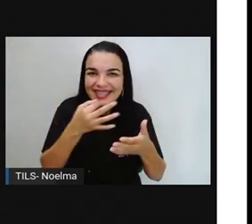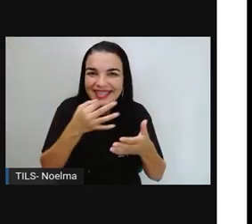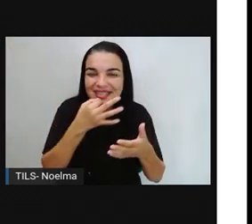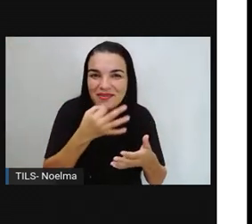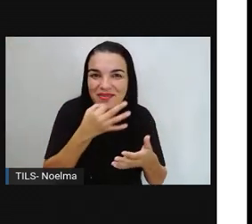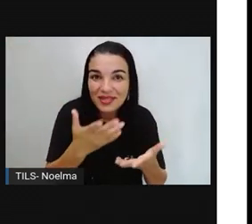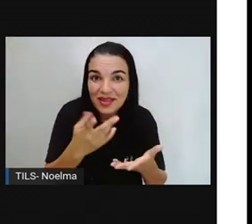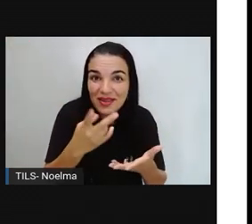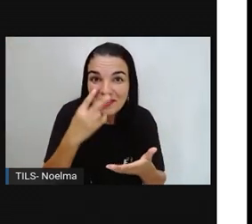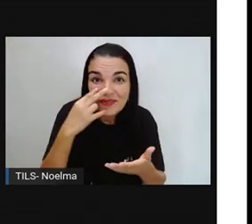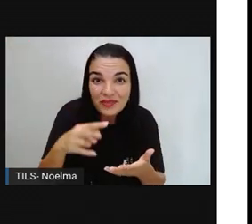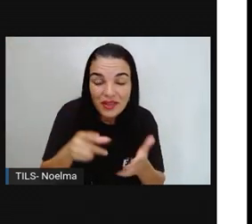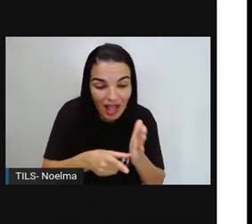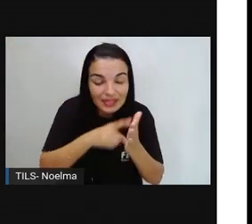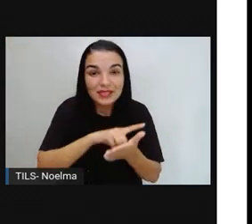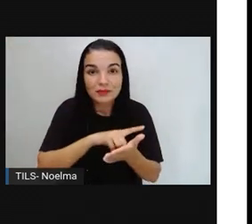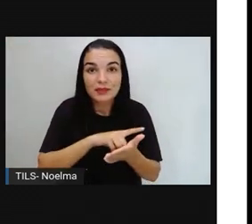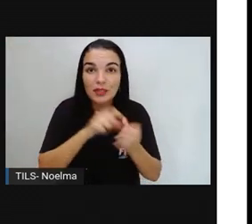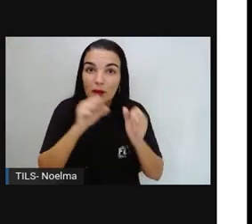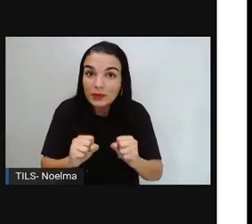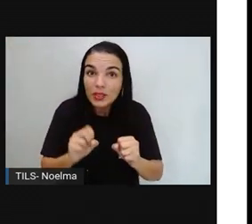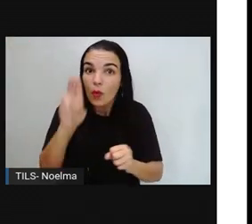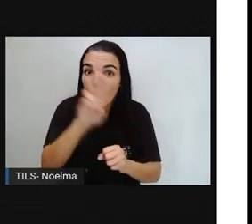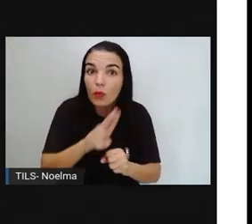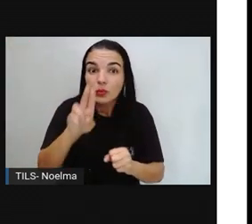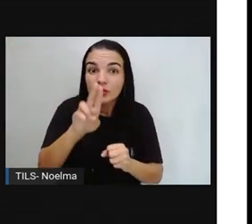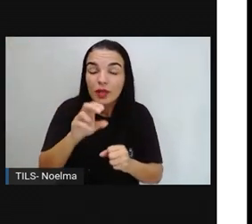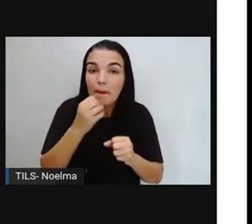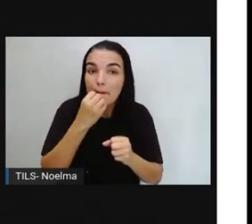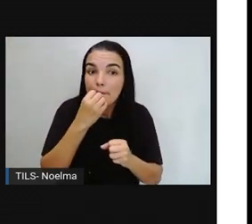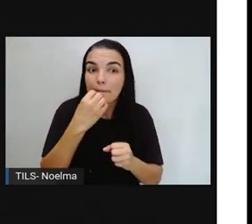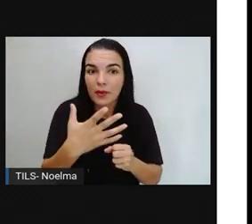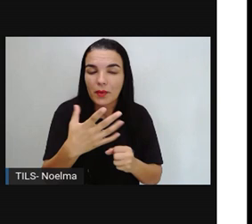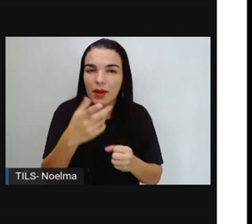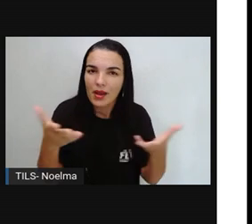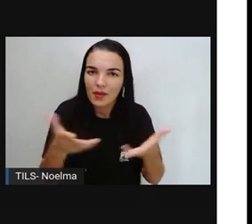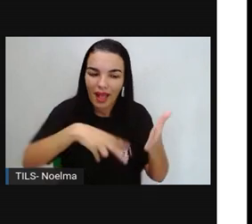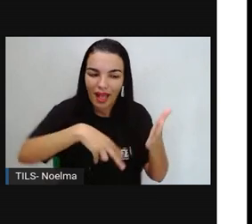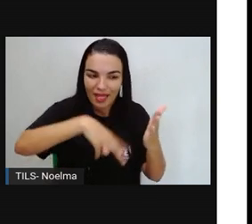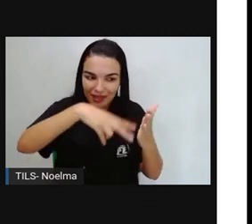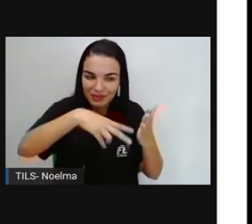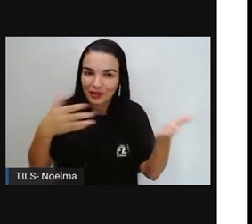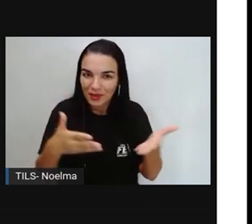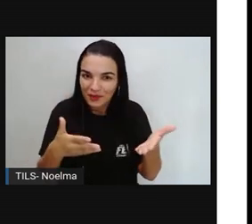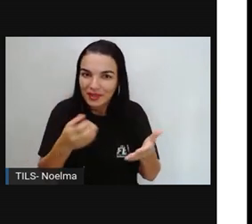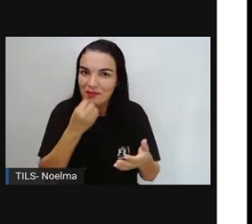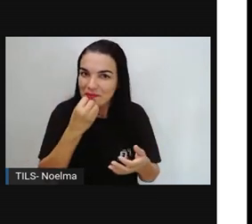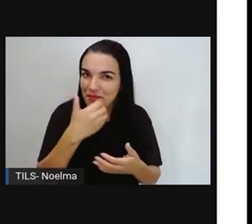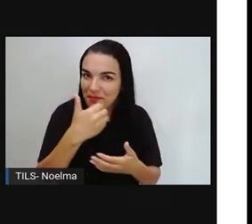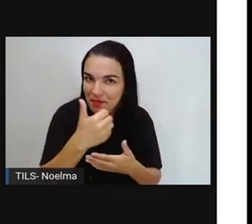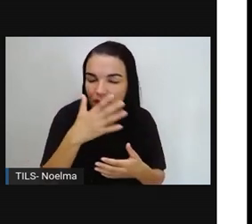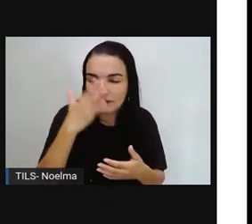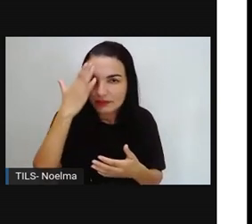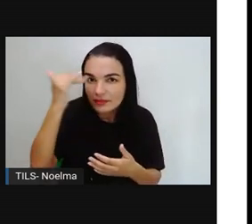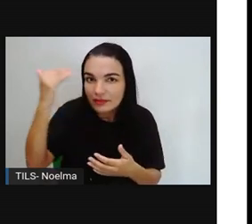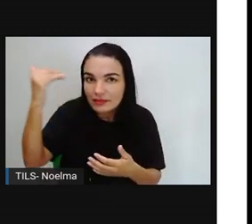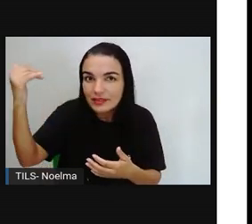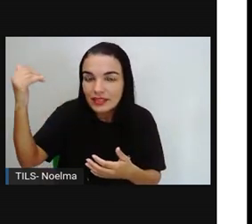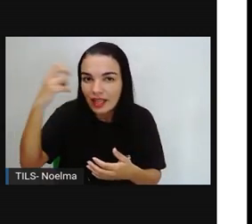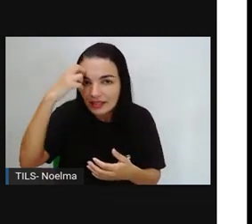como a antecipação pode ser útil? A partir de agora, você já sabe, hein? Quer se tornar um leitor, uma leitora mais competente?